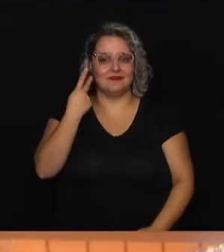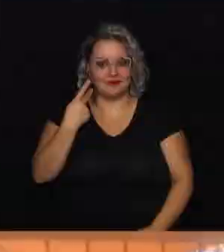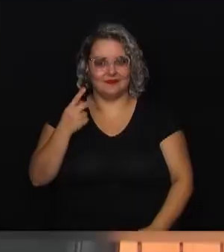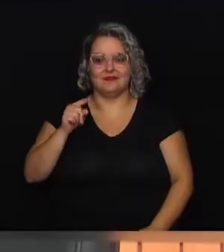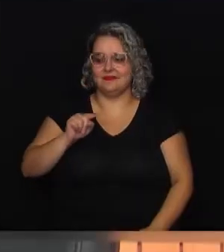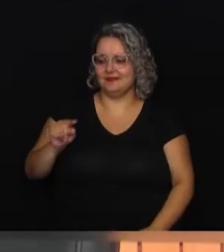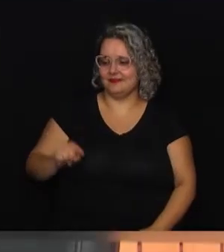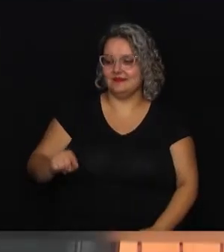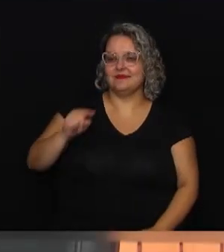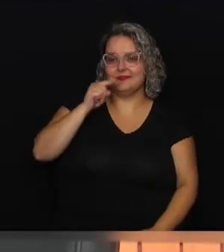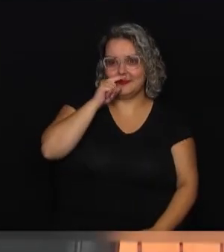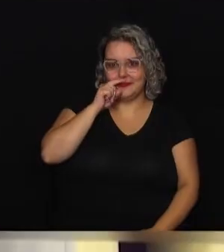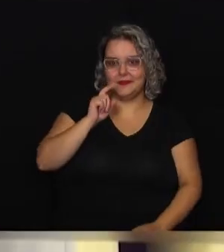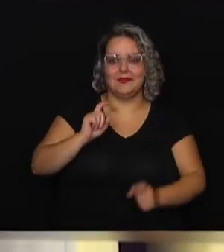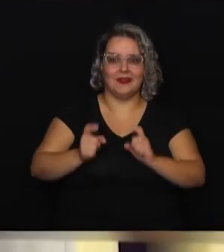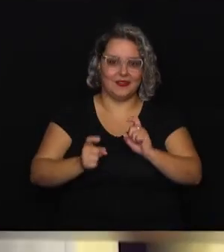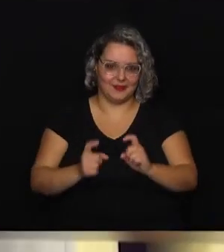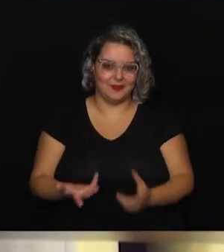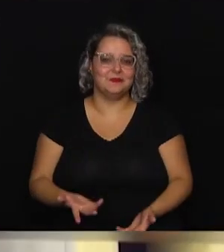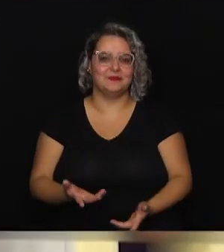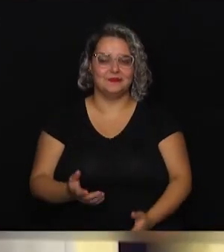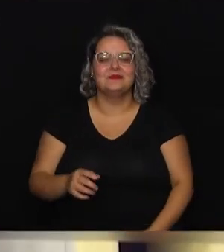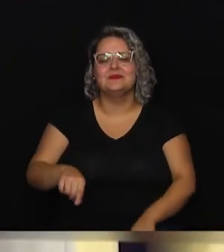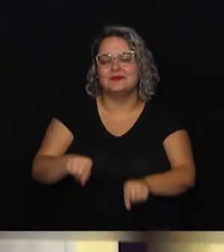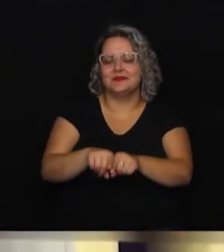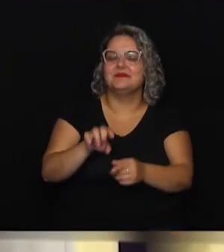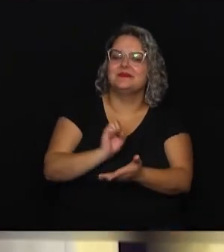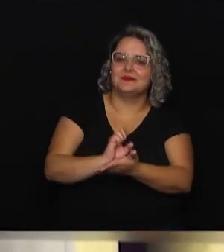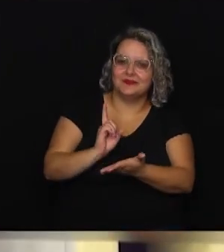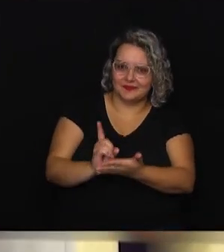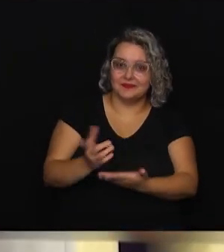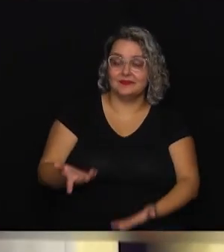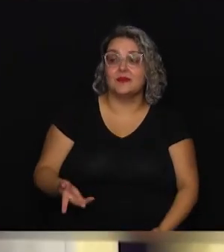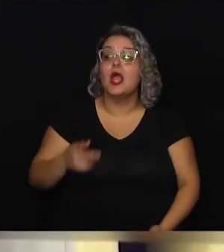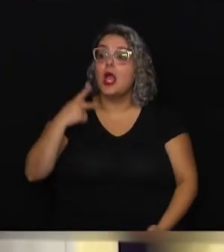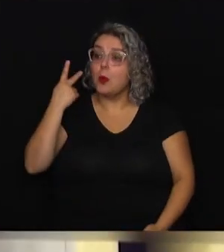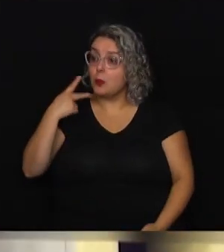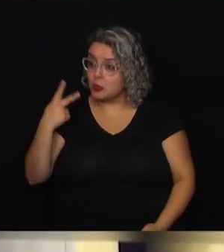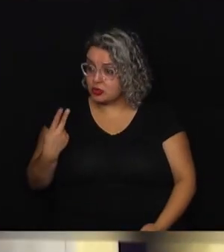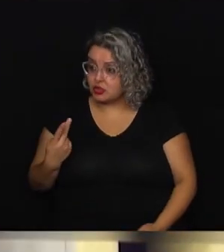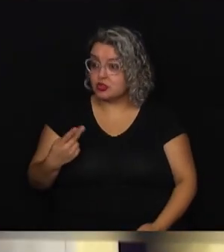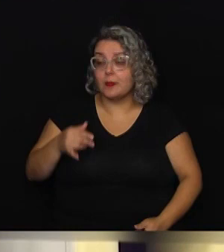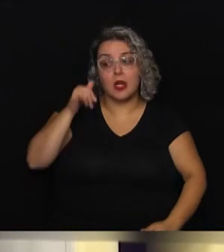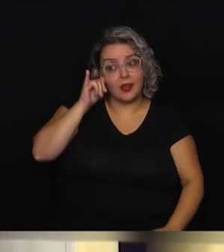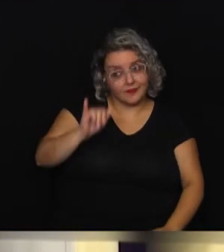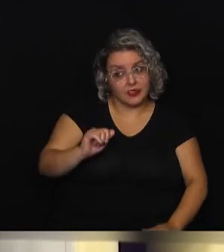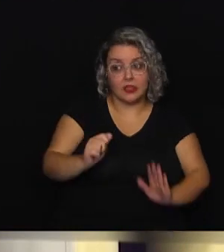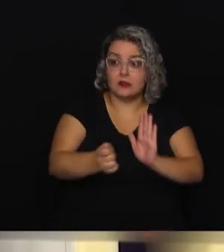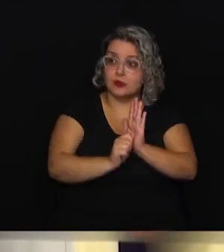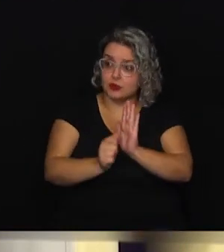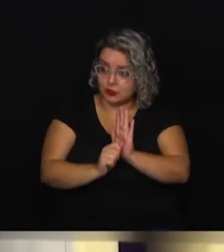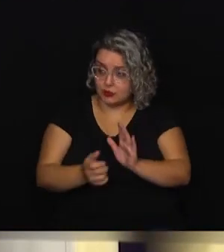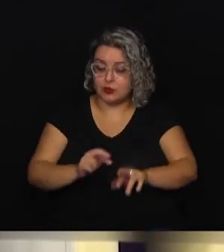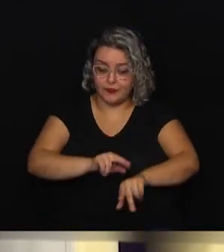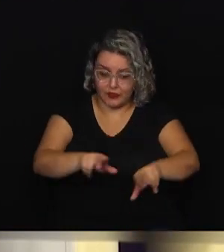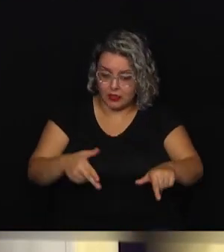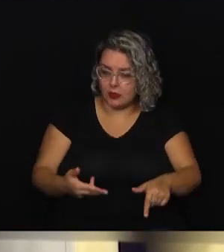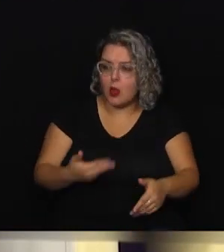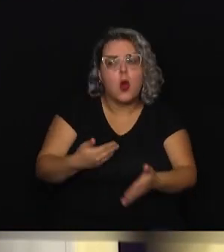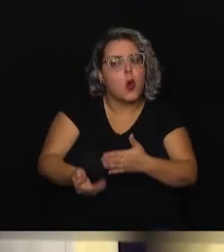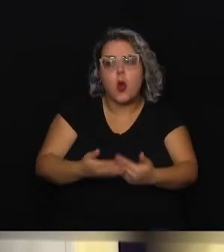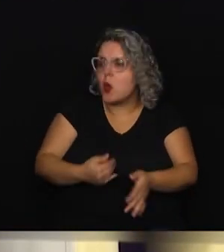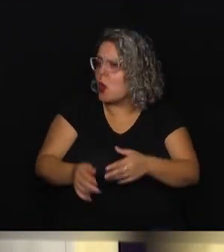Zé Carlos e Edson Ribeiro. A Comissão de Política de Prevenção às Drogas, ela é uma comissão que você pode trazer qualquer